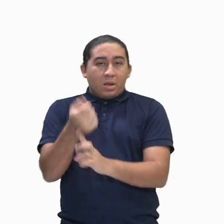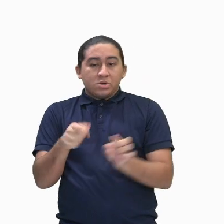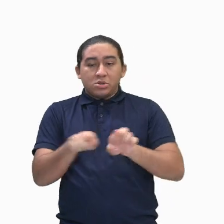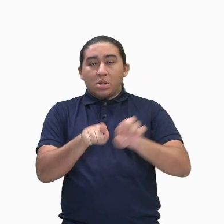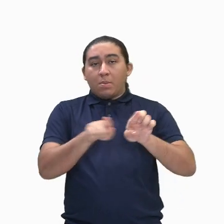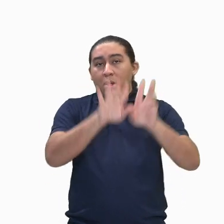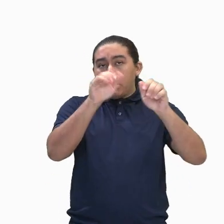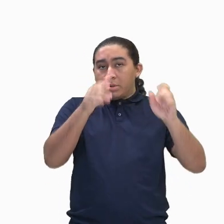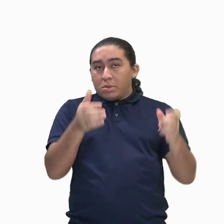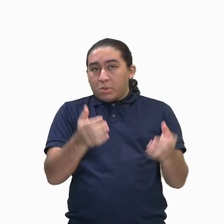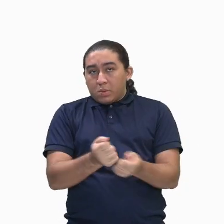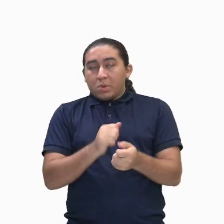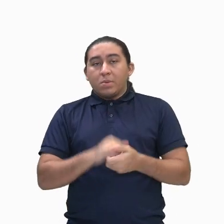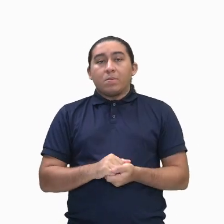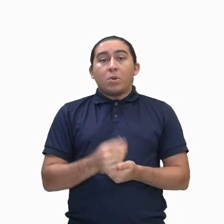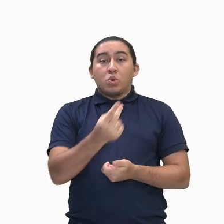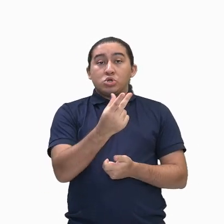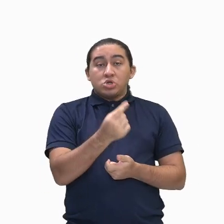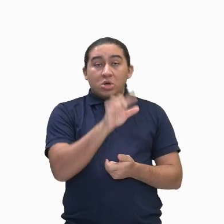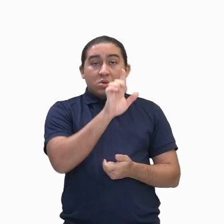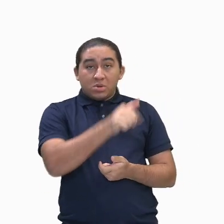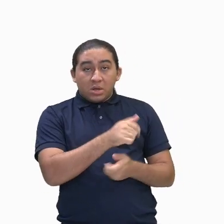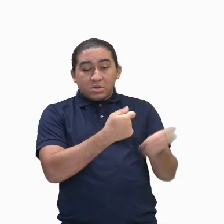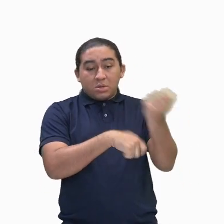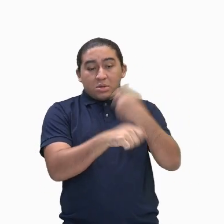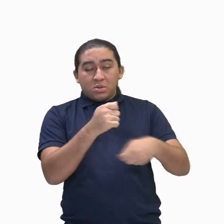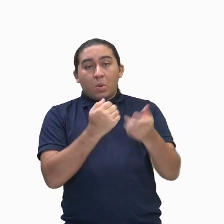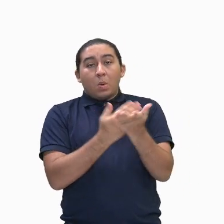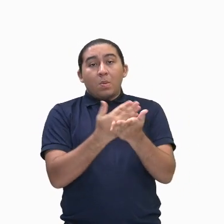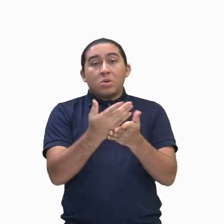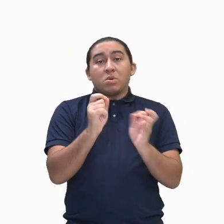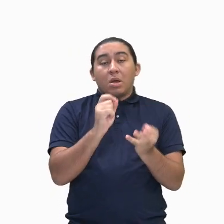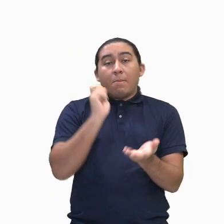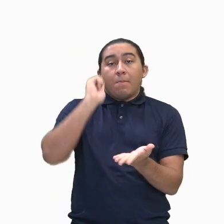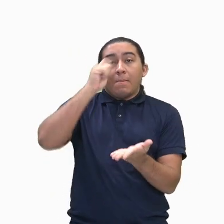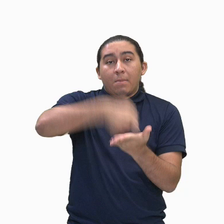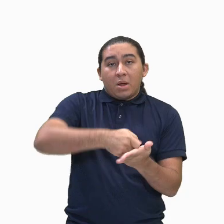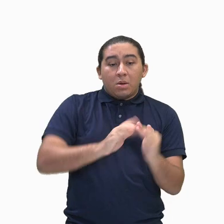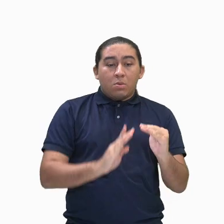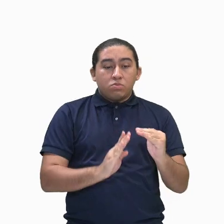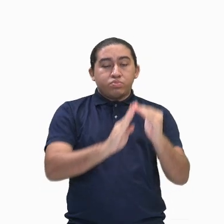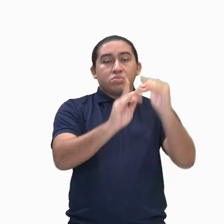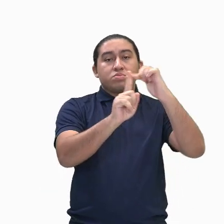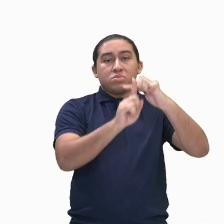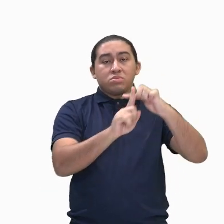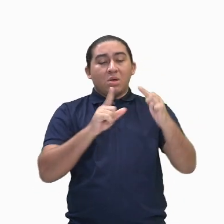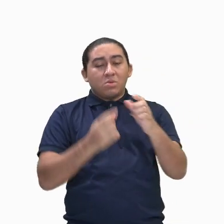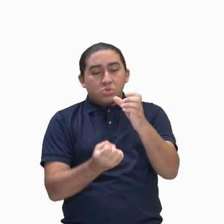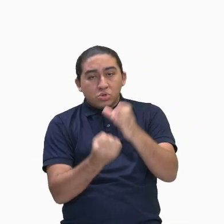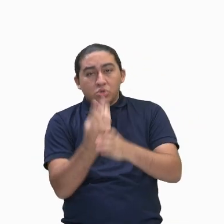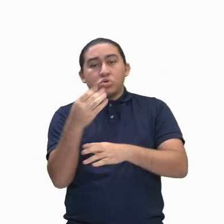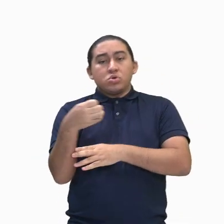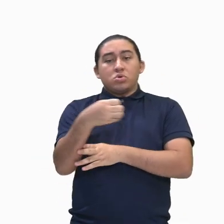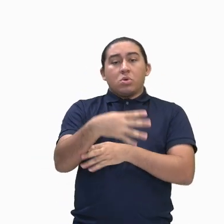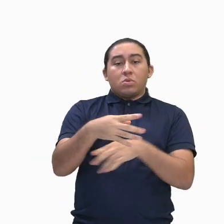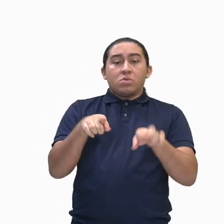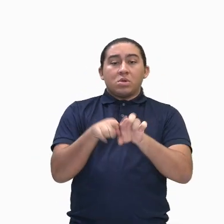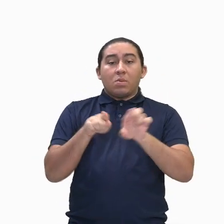comércio financiou a construção de catedrais, palácios e obras de arte, marcando o início do